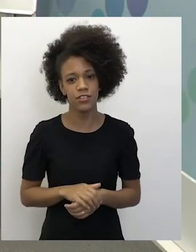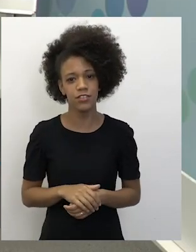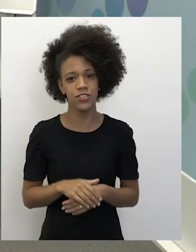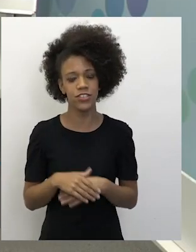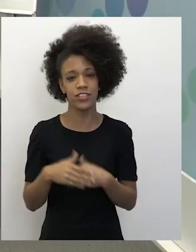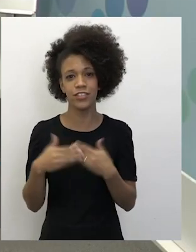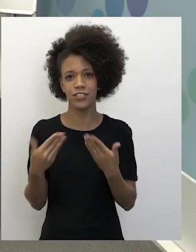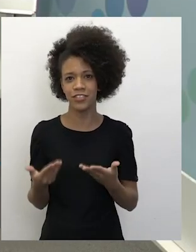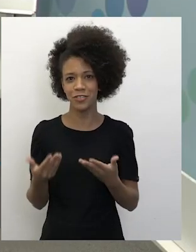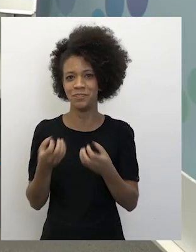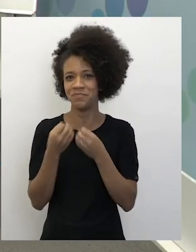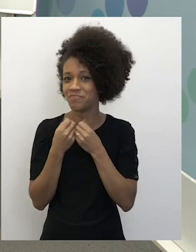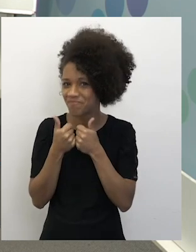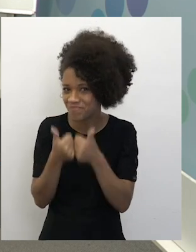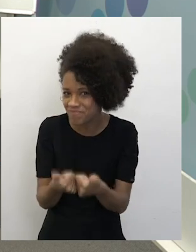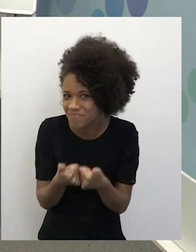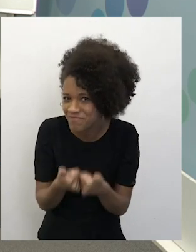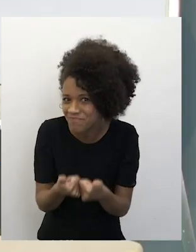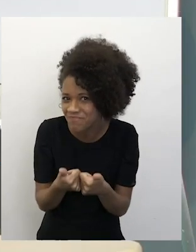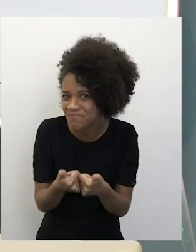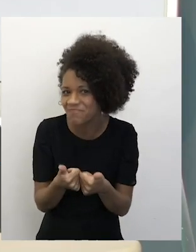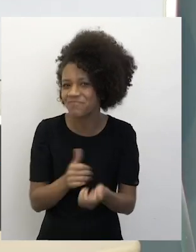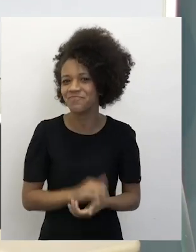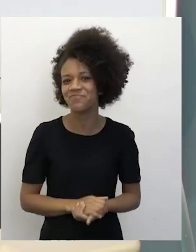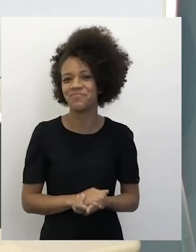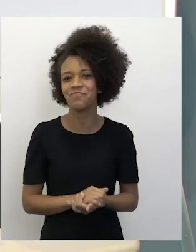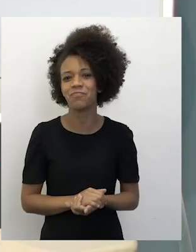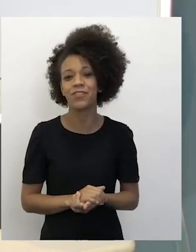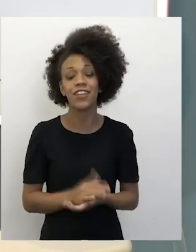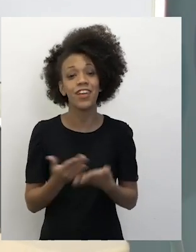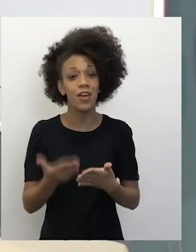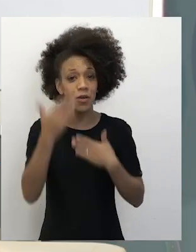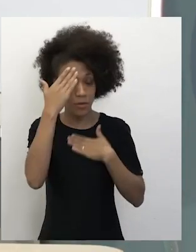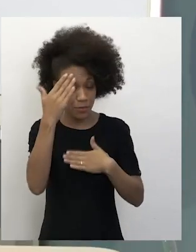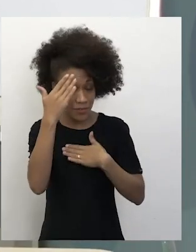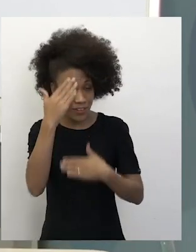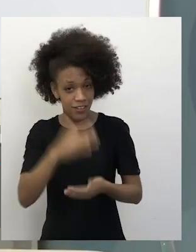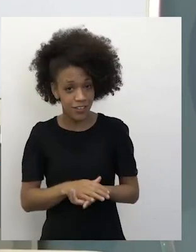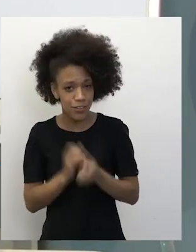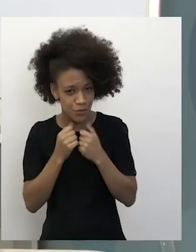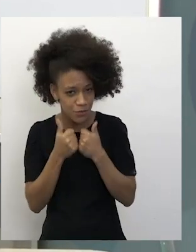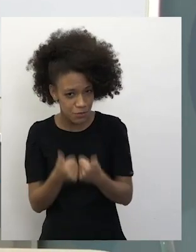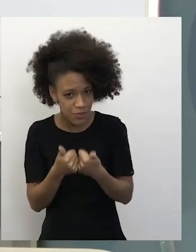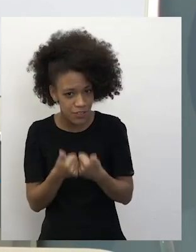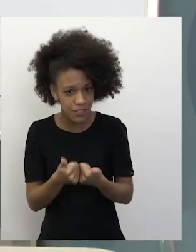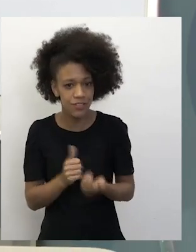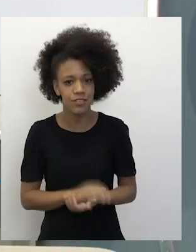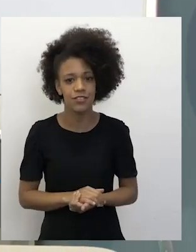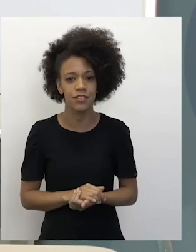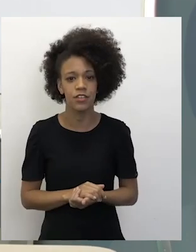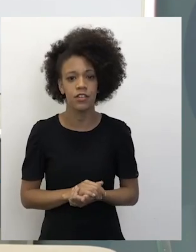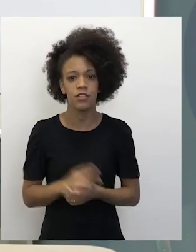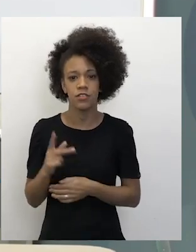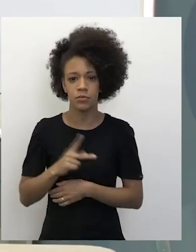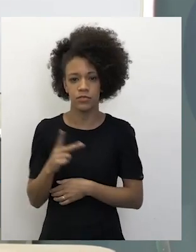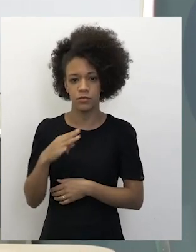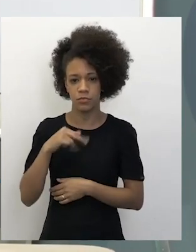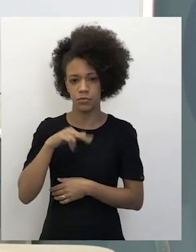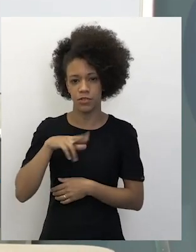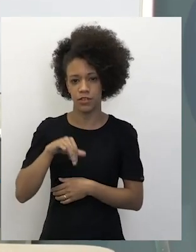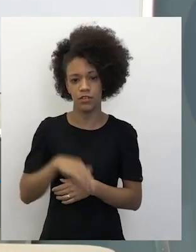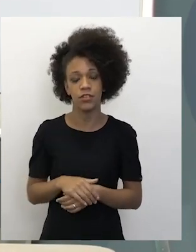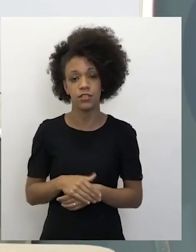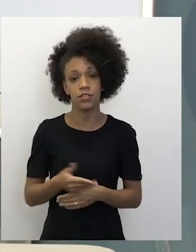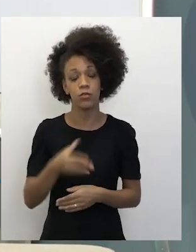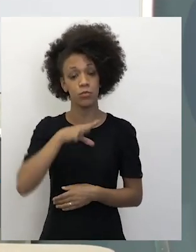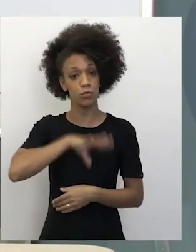Mauro tudo jóia Muito obrigado pela recepção Muito obrigado pessoal E aí gente tudo bem com vocês o senhor Mauro mais uma vez para mais